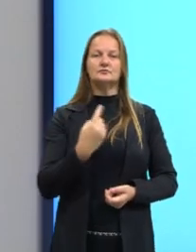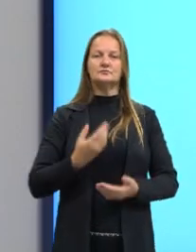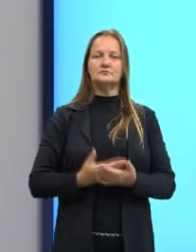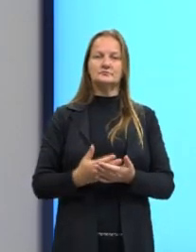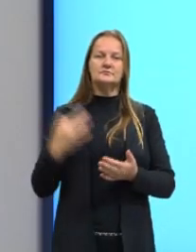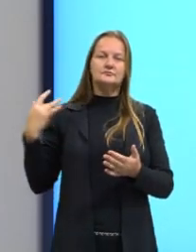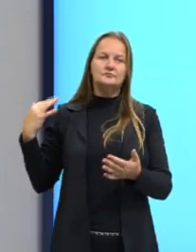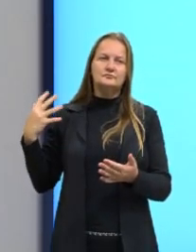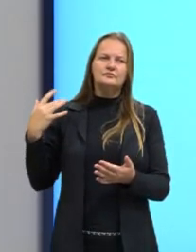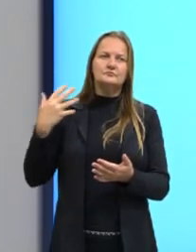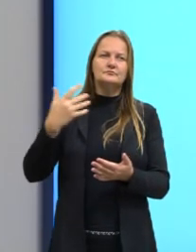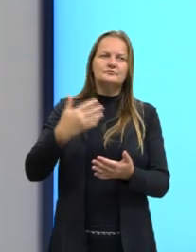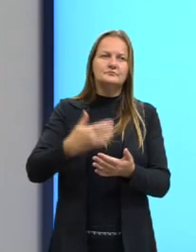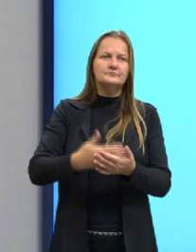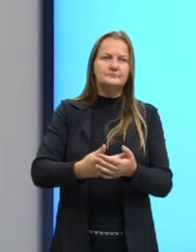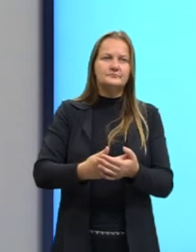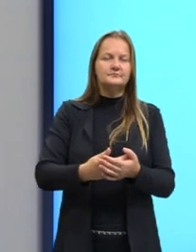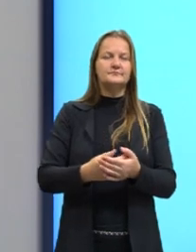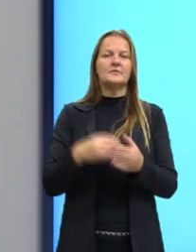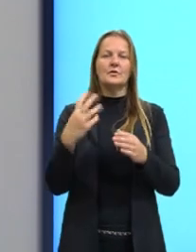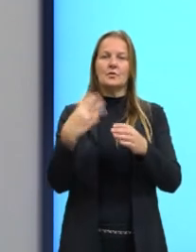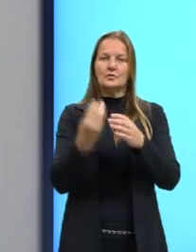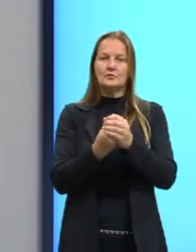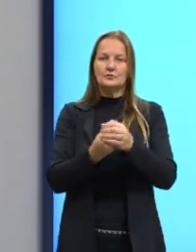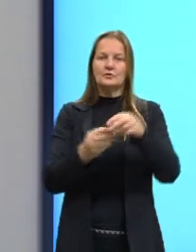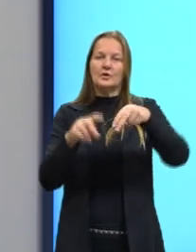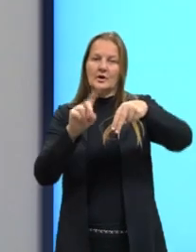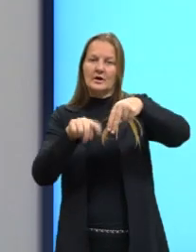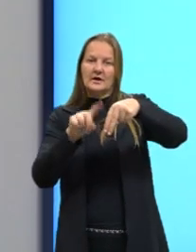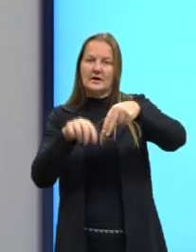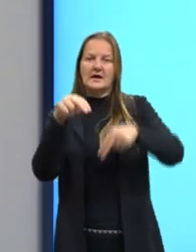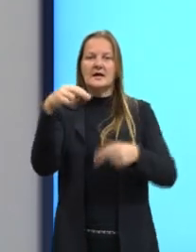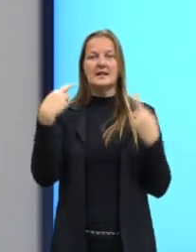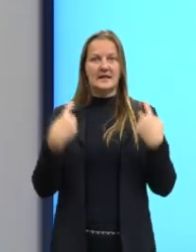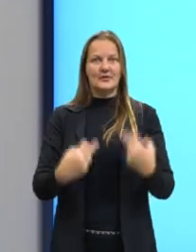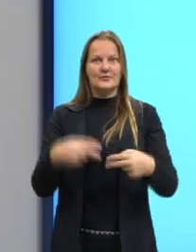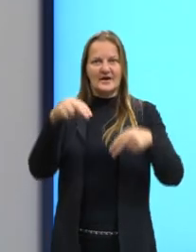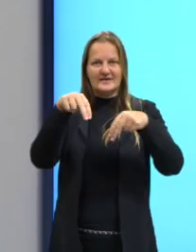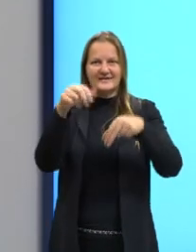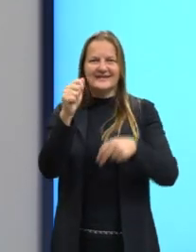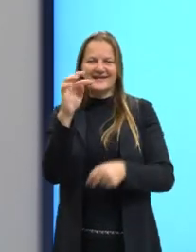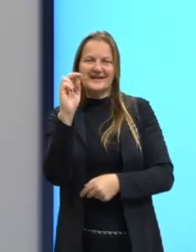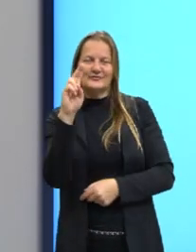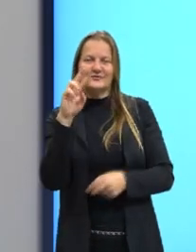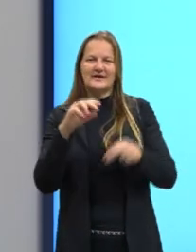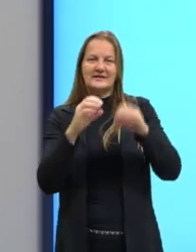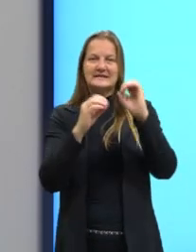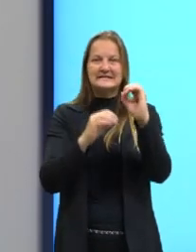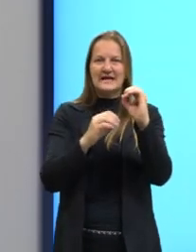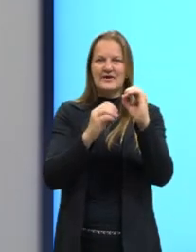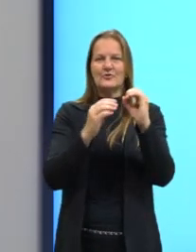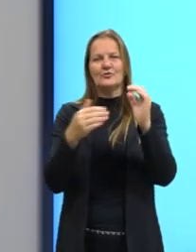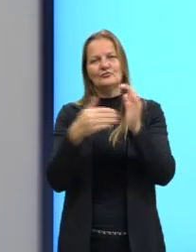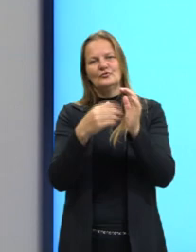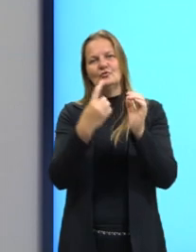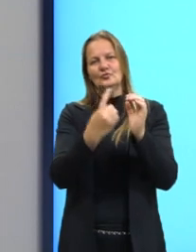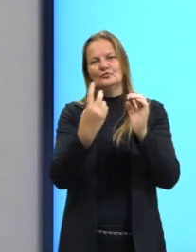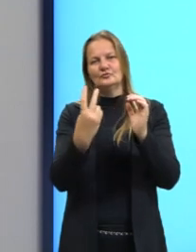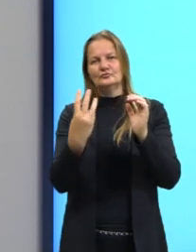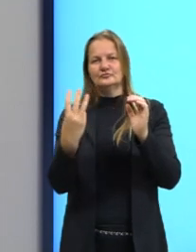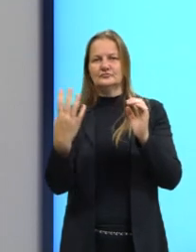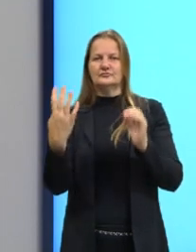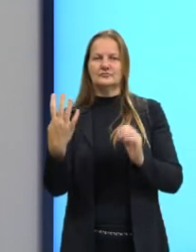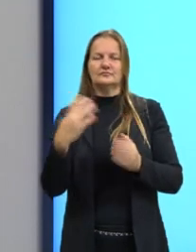viu até então nós temos o conjunto dos números naturais onde os números naturais comecem zero Então segue um dois três